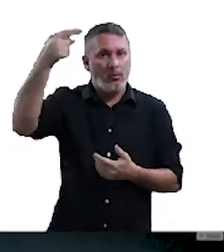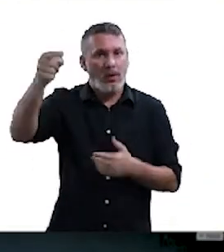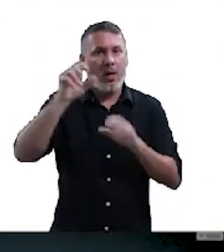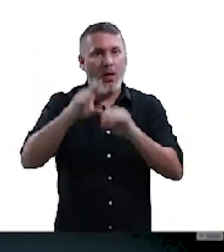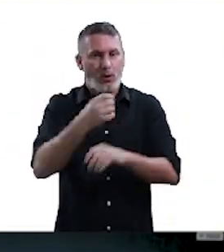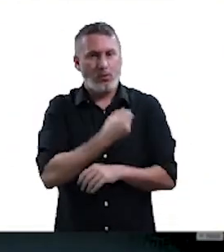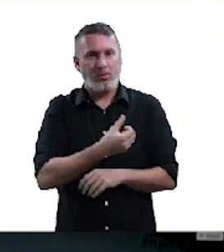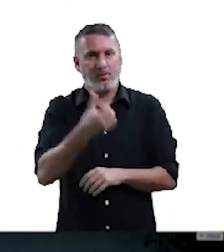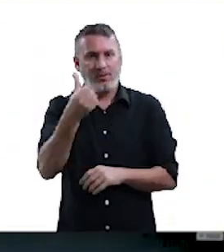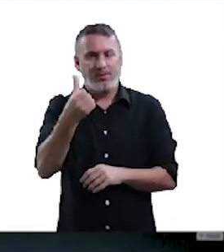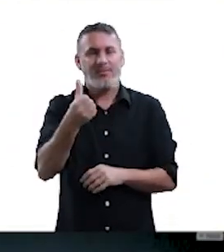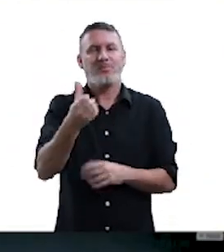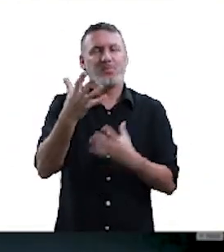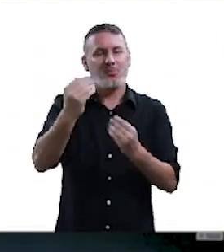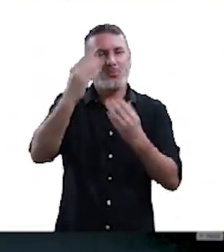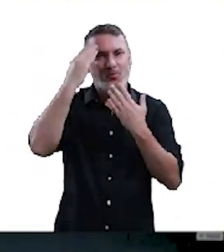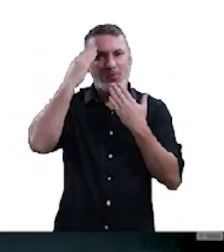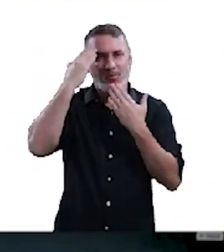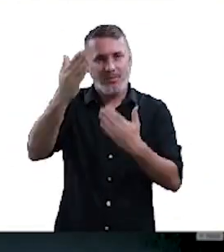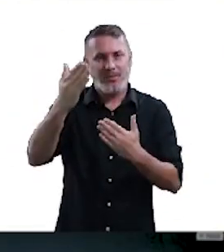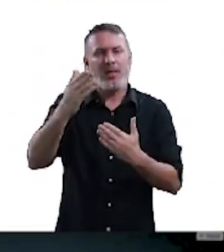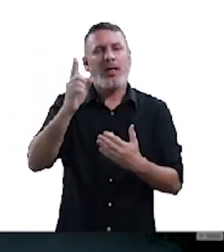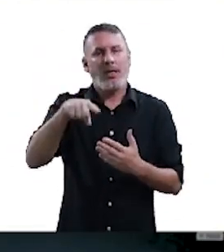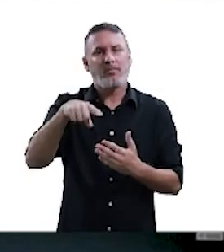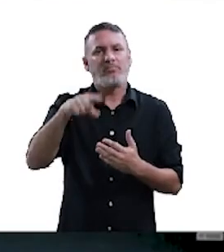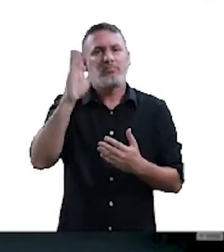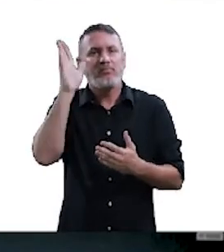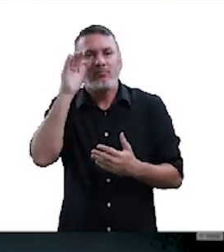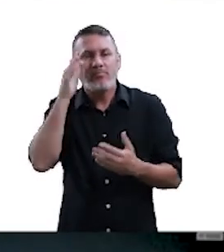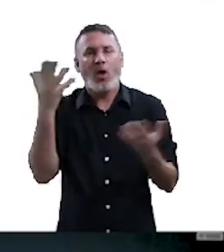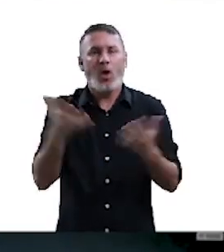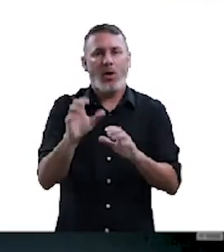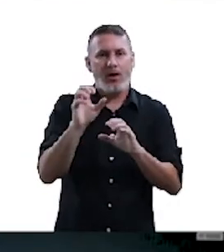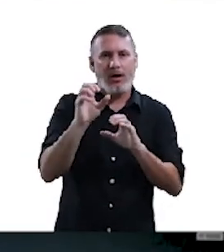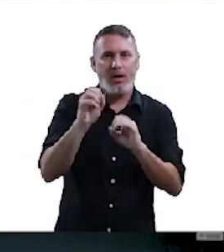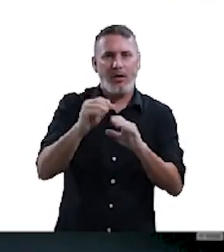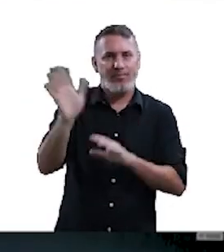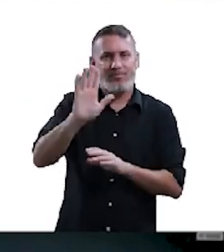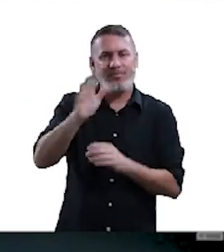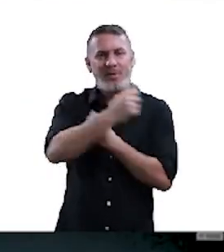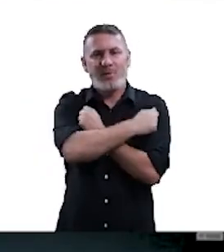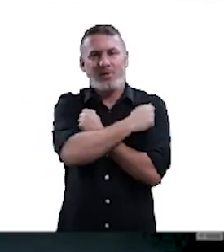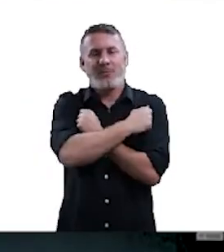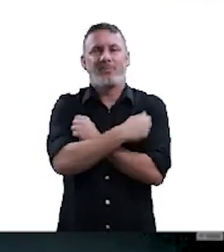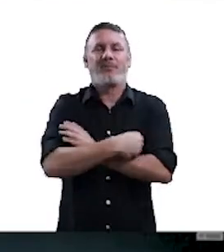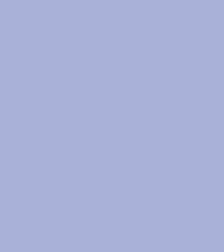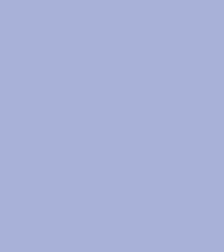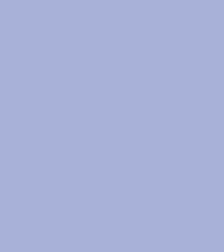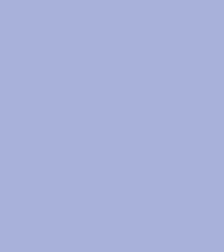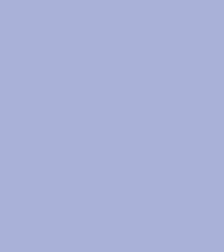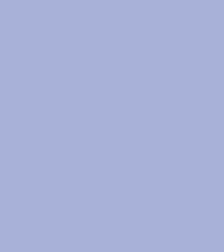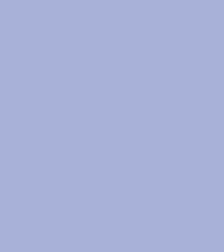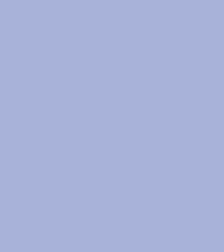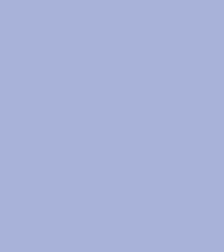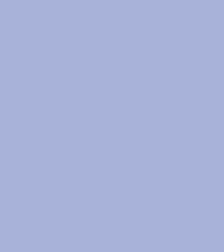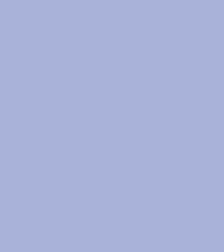aula 6. Muito obrigado por participar dessa aula. Valeu, meu aluno. Abraços.